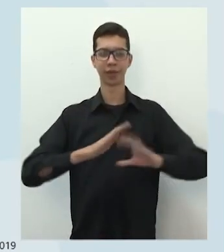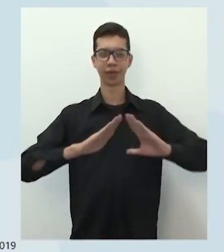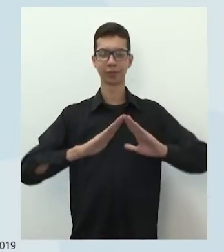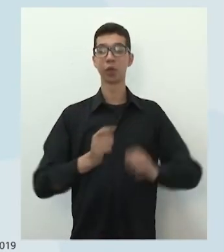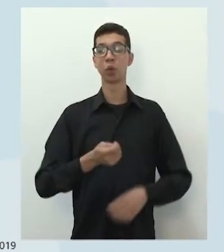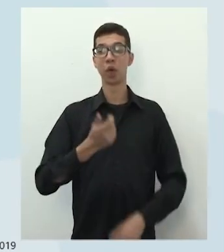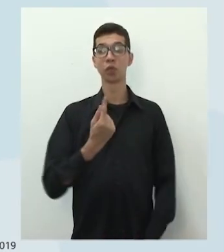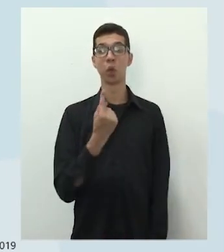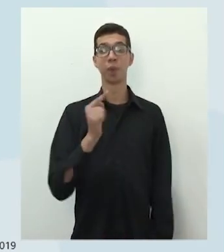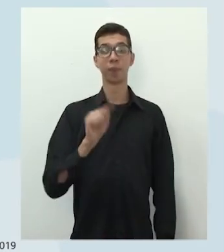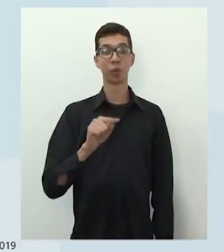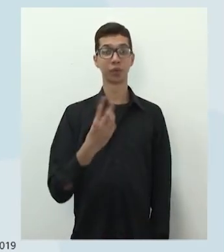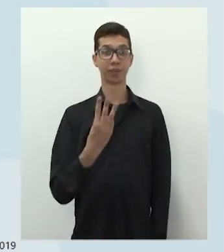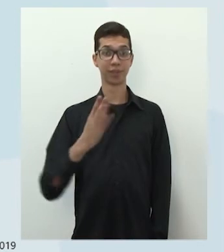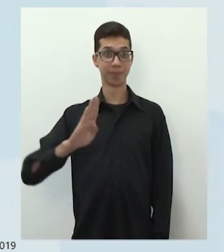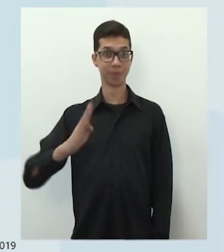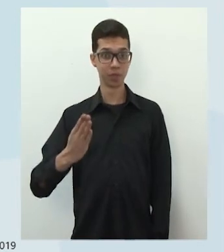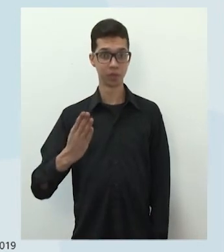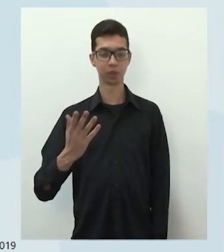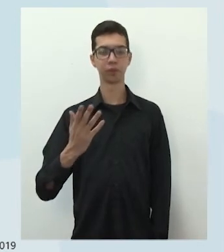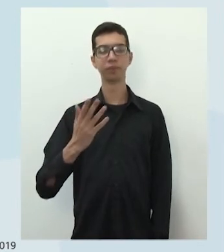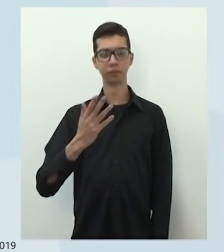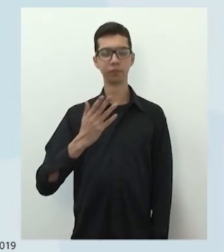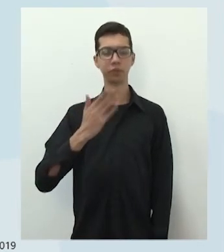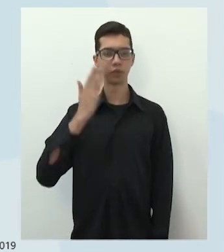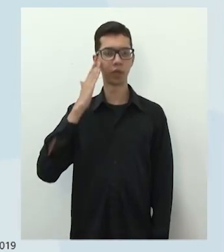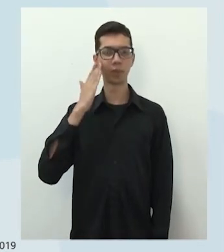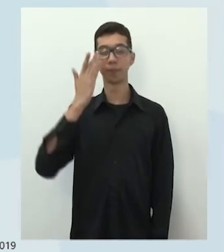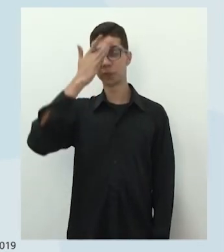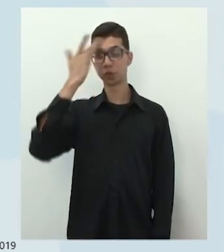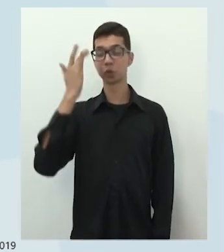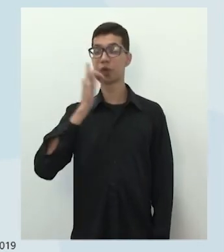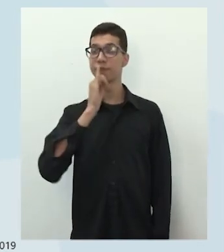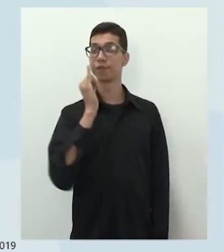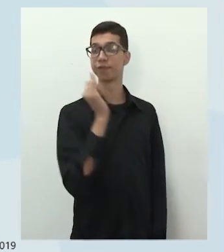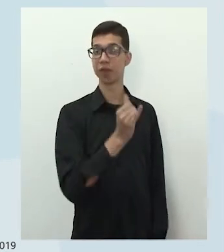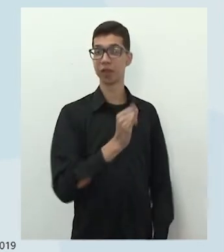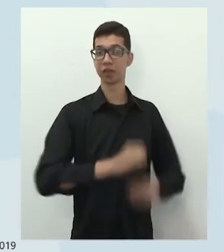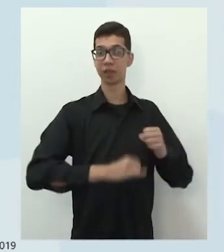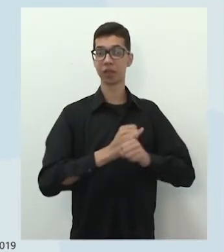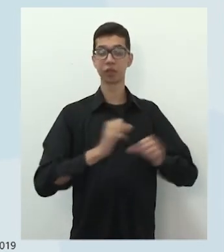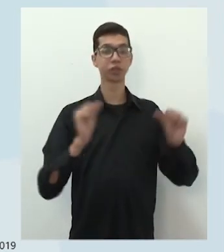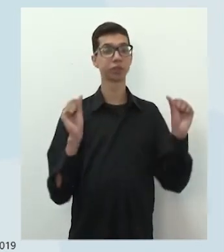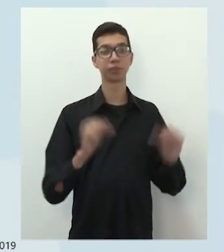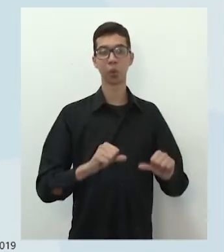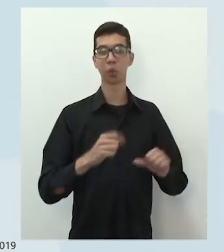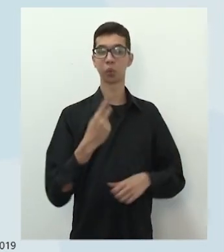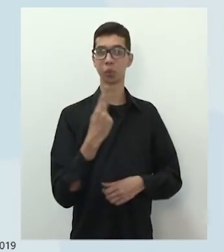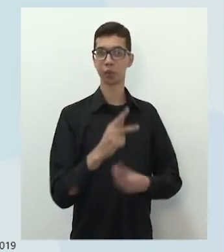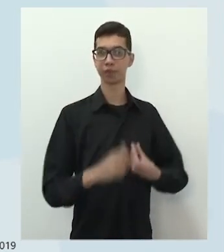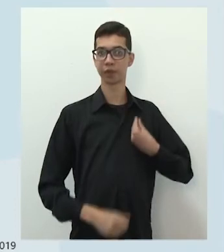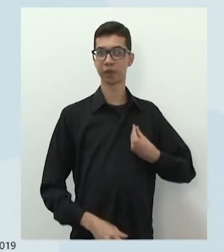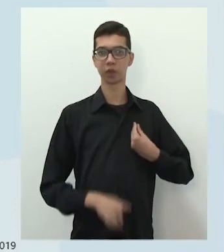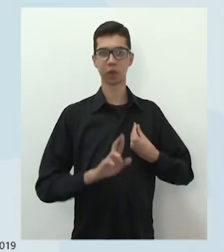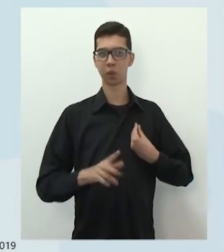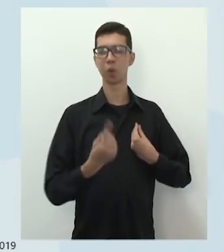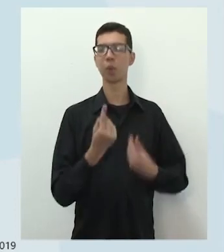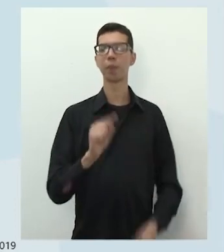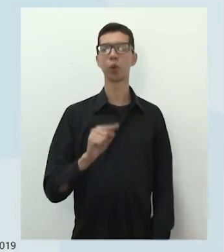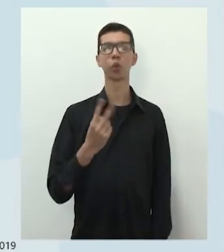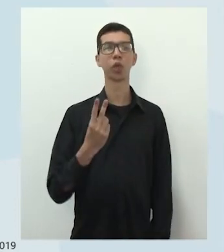altíssima qualidade num bairro chique de São Paulo e aquele que tem uma internet de velocidade tosca, muitas vezes na periferia.